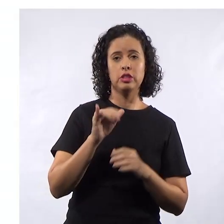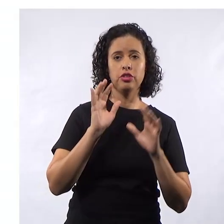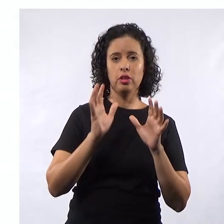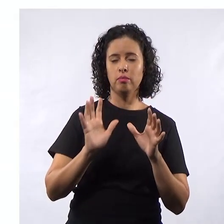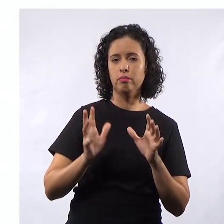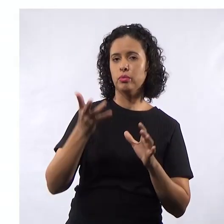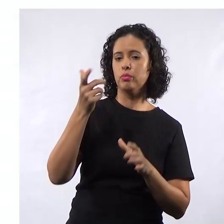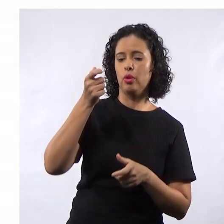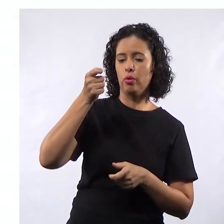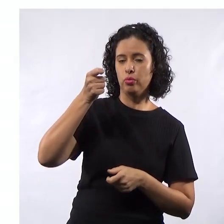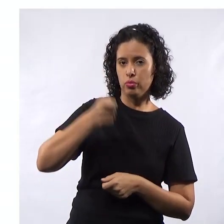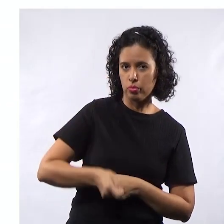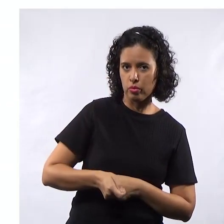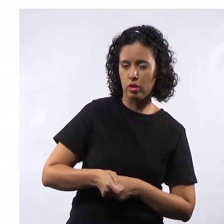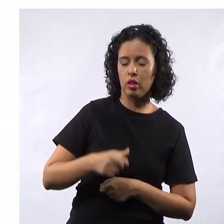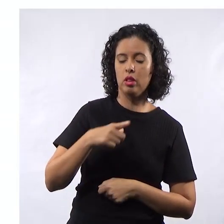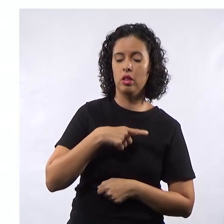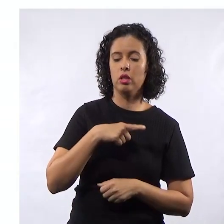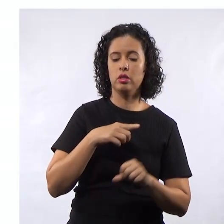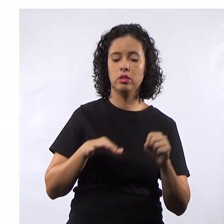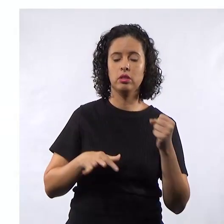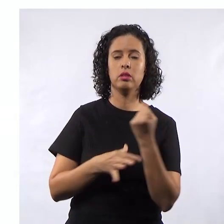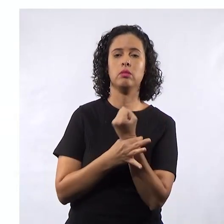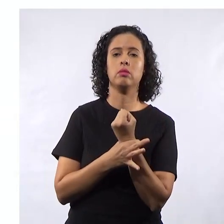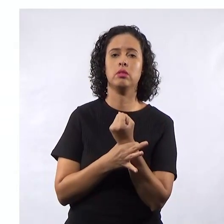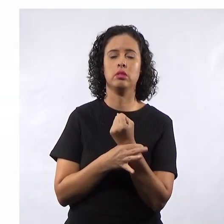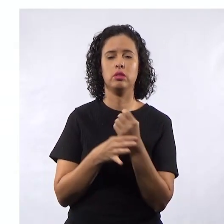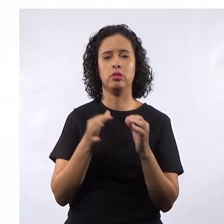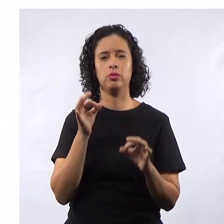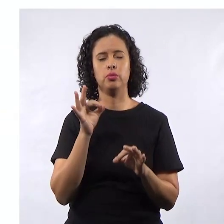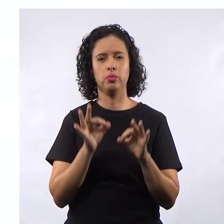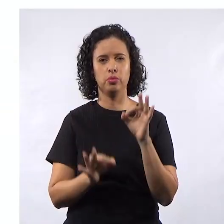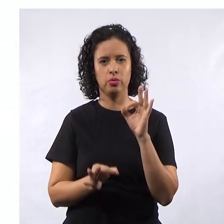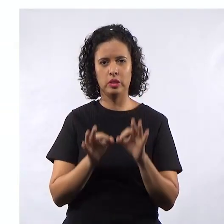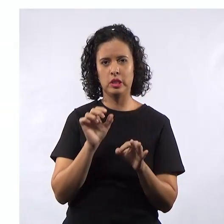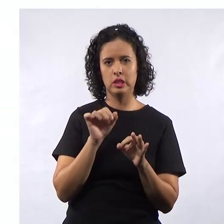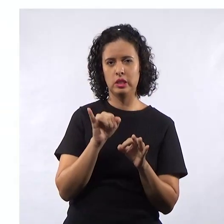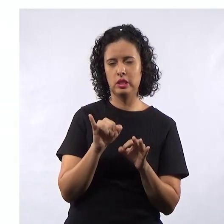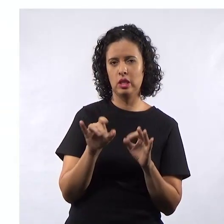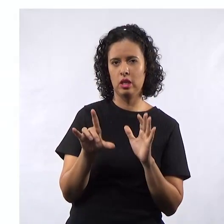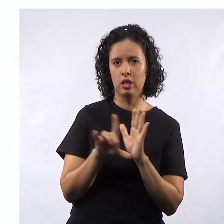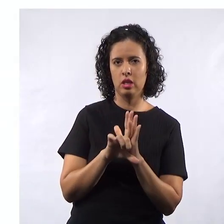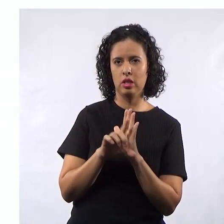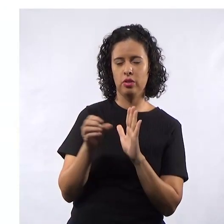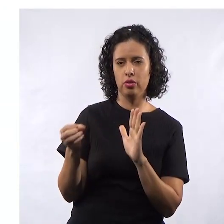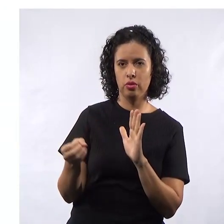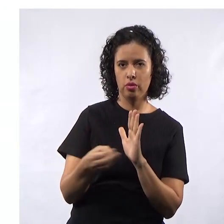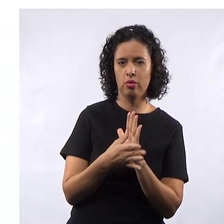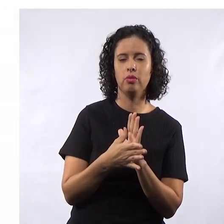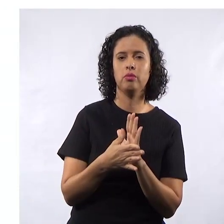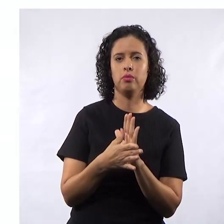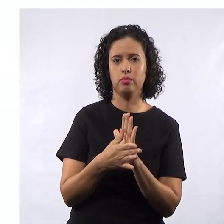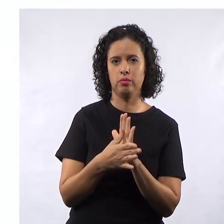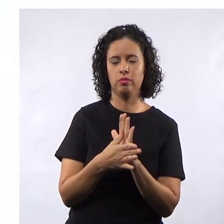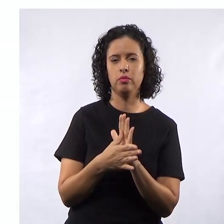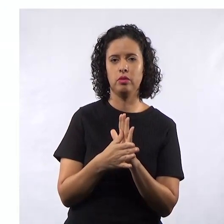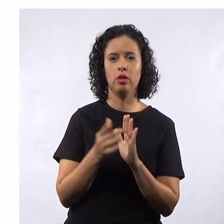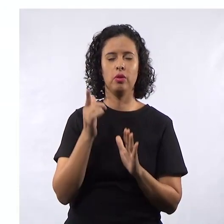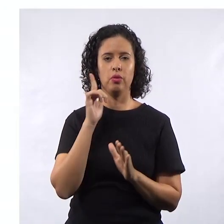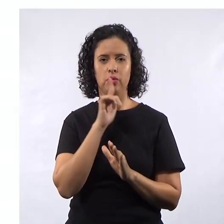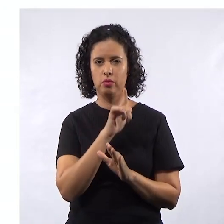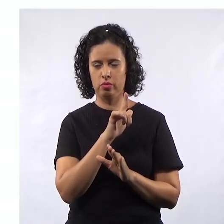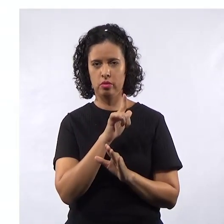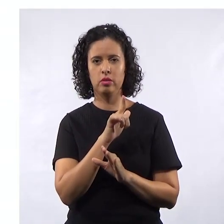coisa julgada, ela tem segurança jurídica para permanecer como está. Surgiu uma lei nova aí, não vai poder alcançar atos pretéritos,